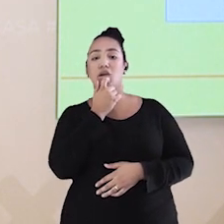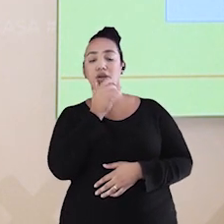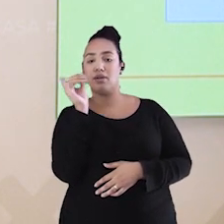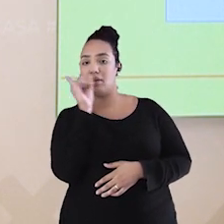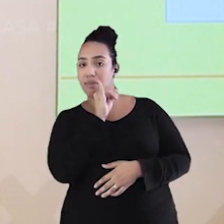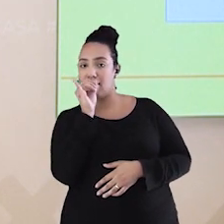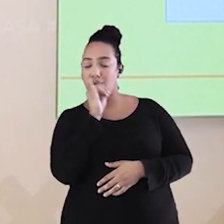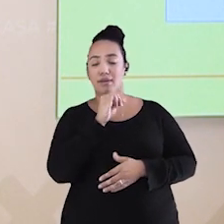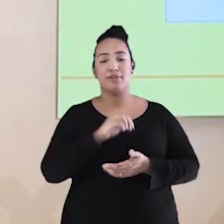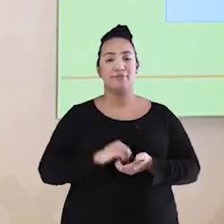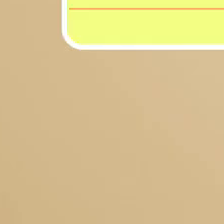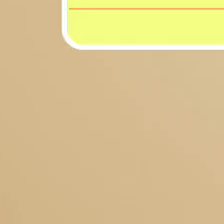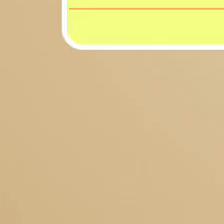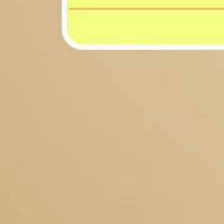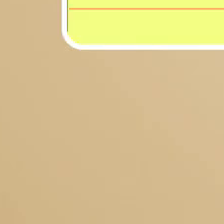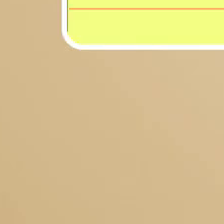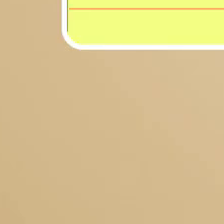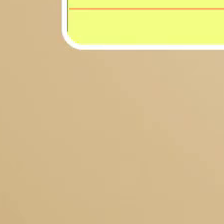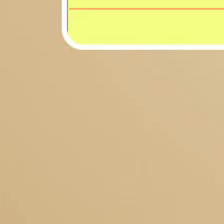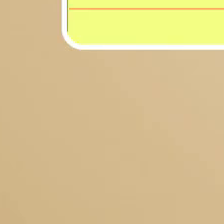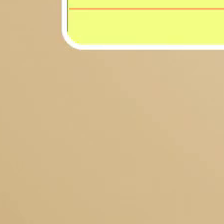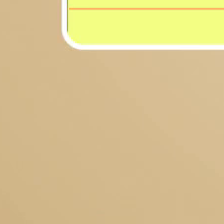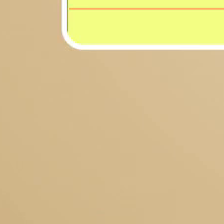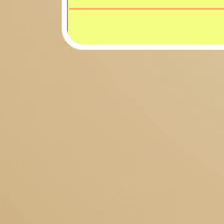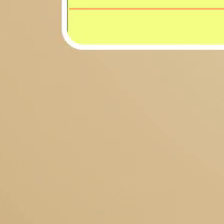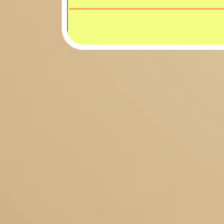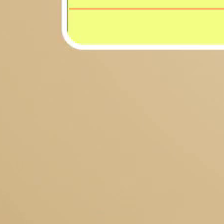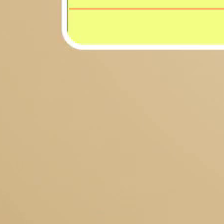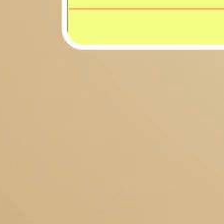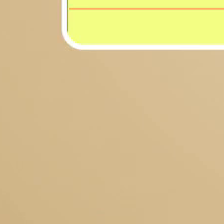Unidos ou Inglaterra e italianos?